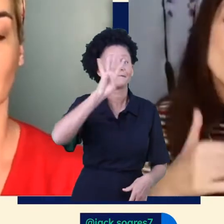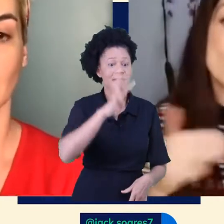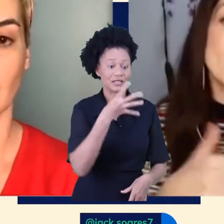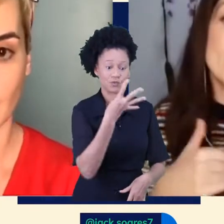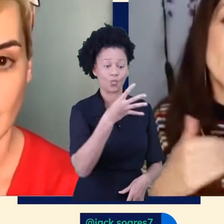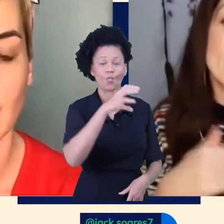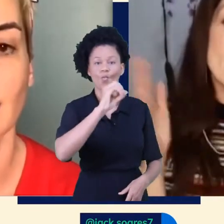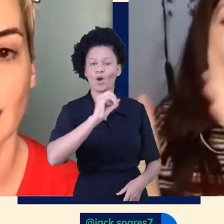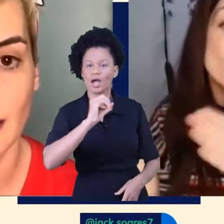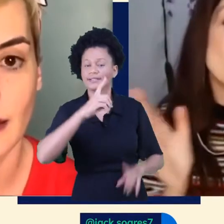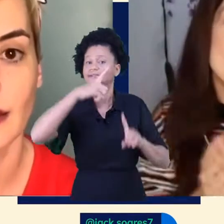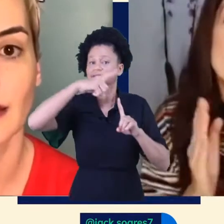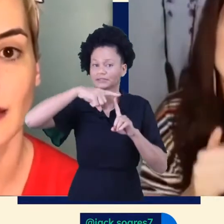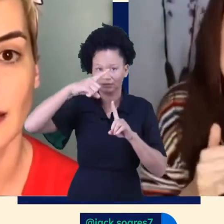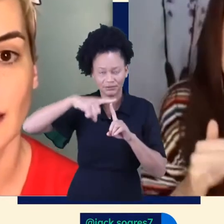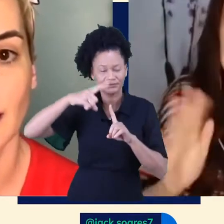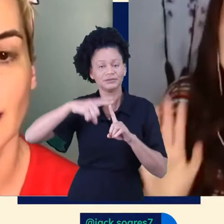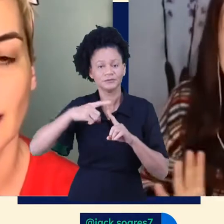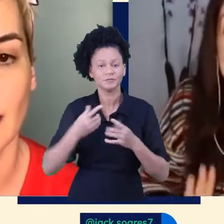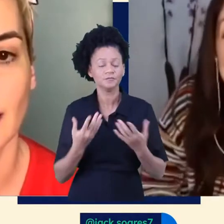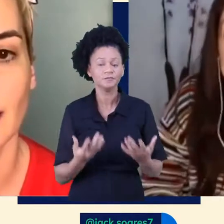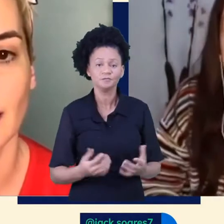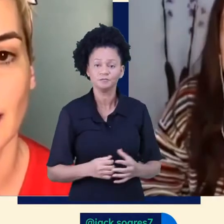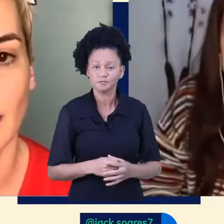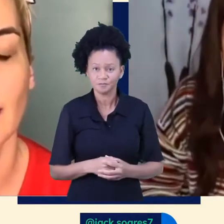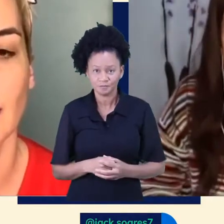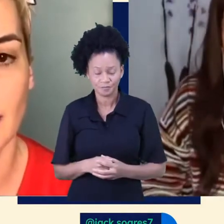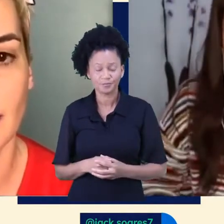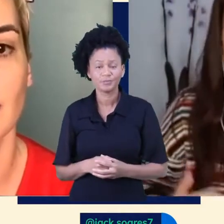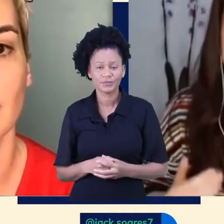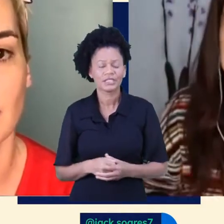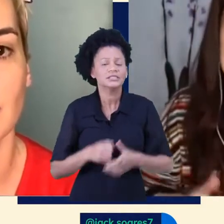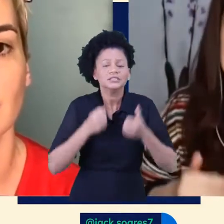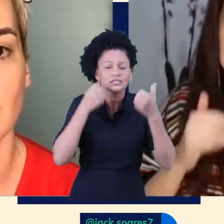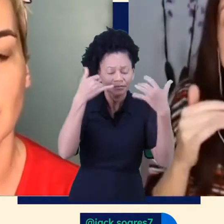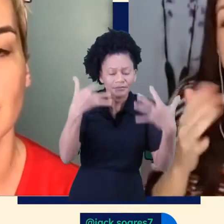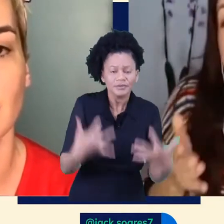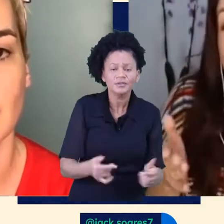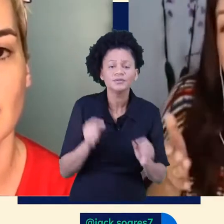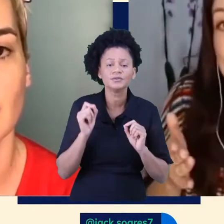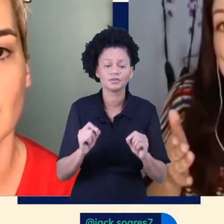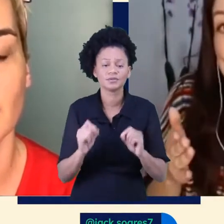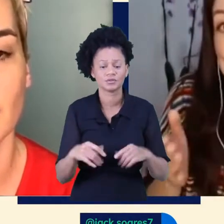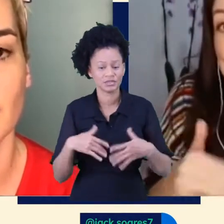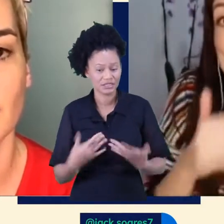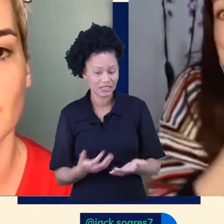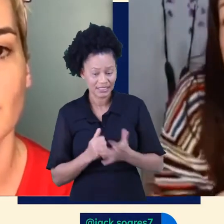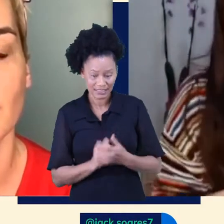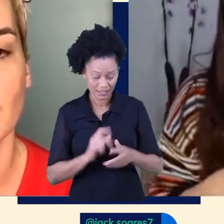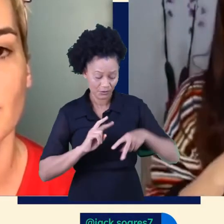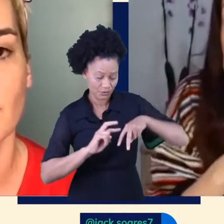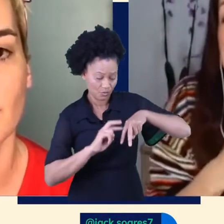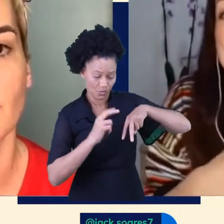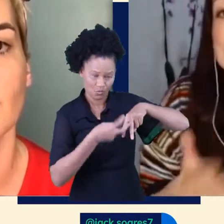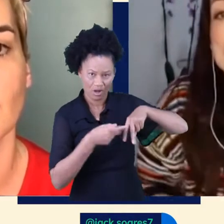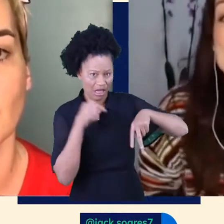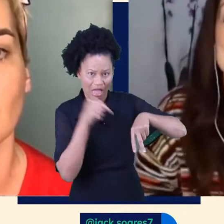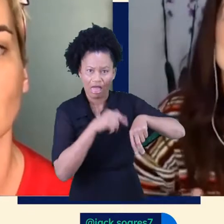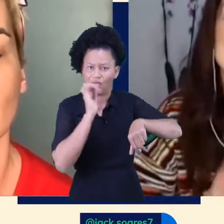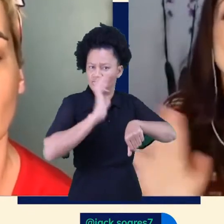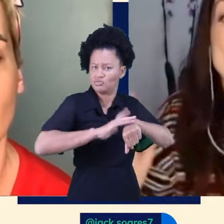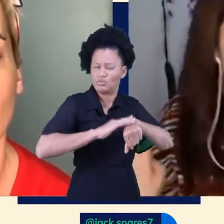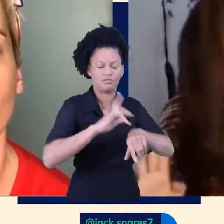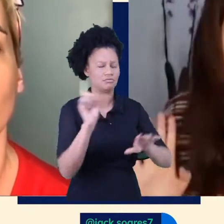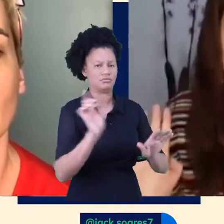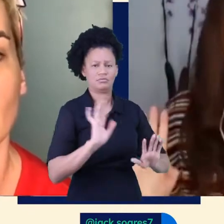que a gente chama, né, que é a condição intersexo, que não é uma doença. Tem gente que acha né, o que a gente conhecia como